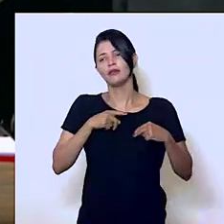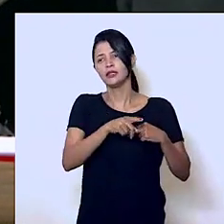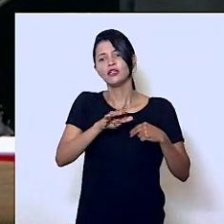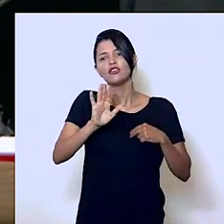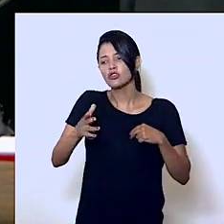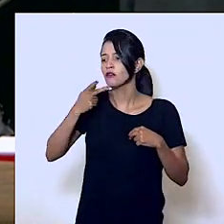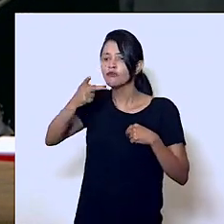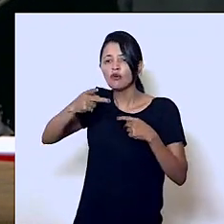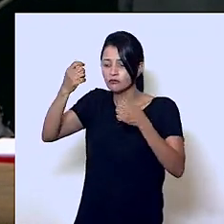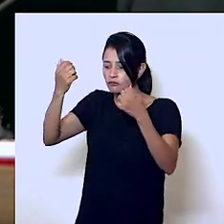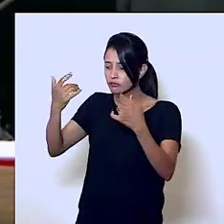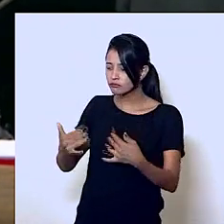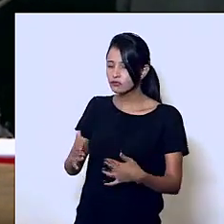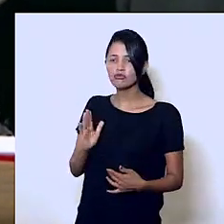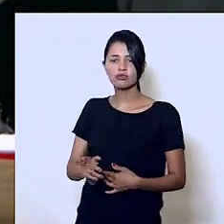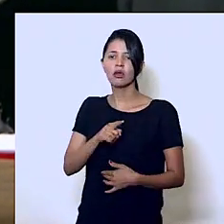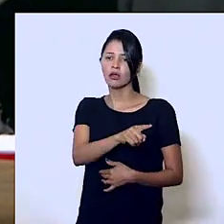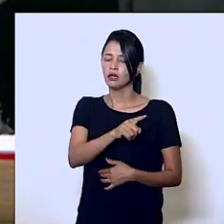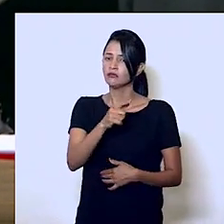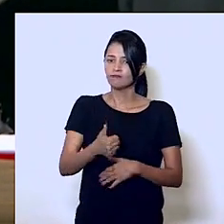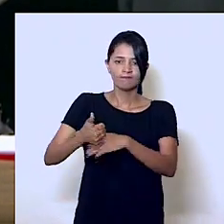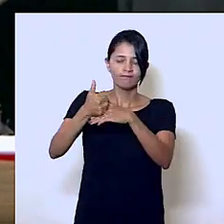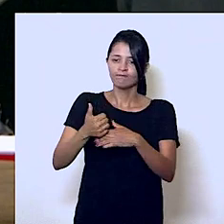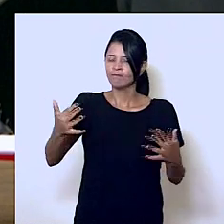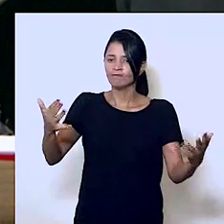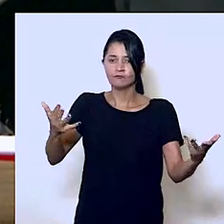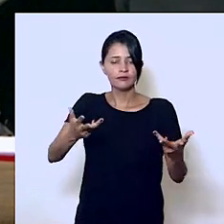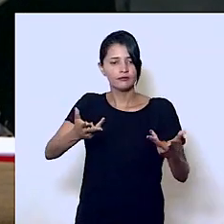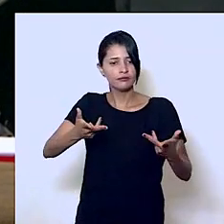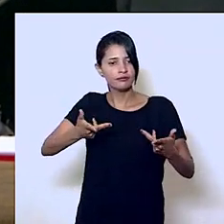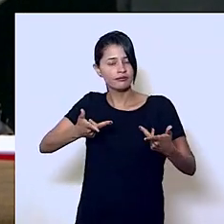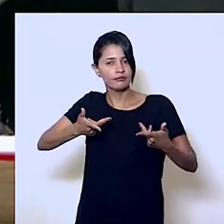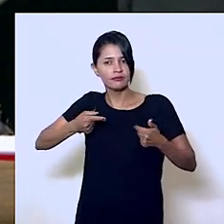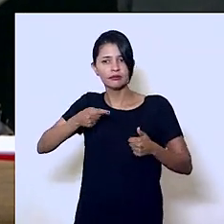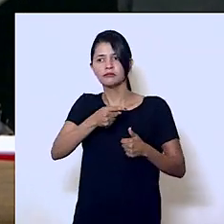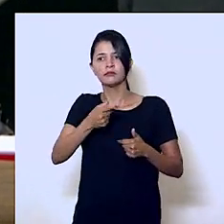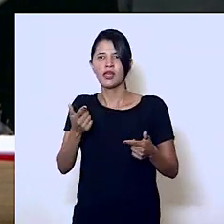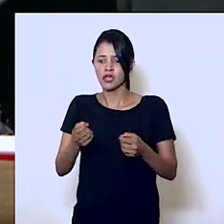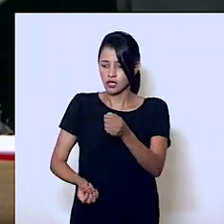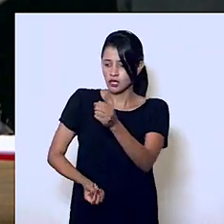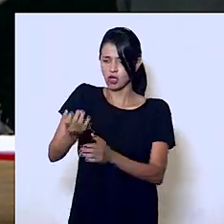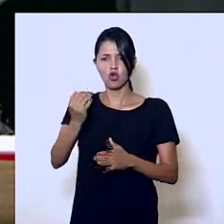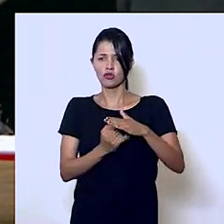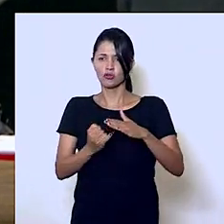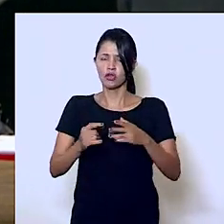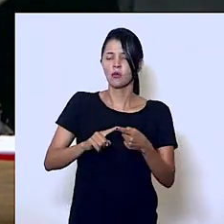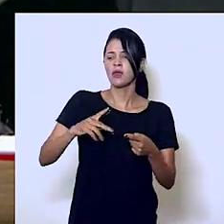uma carreira profissional extraordinária, inventou instituições como DPR, negociador, foi